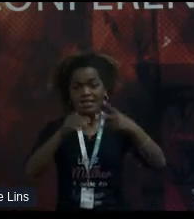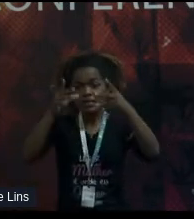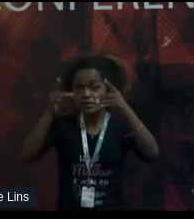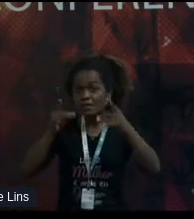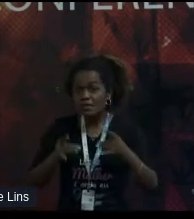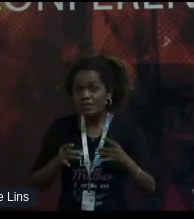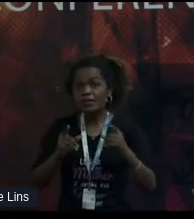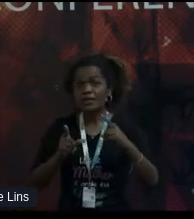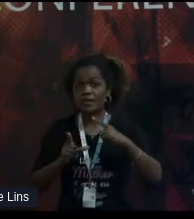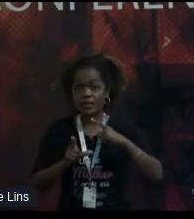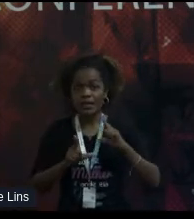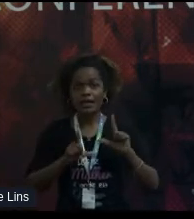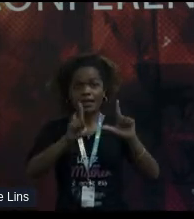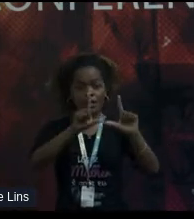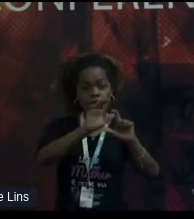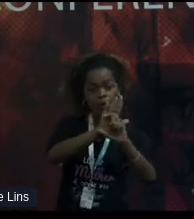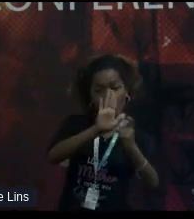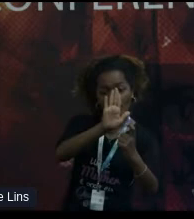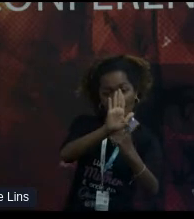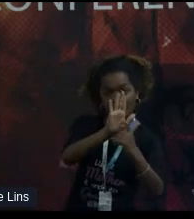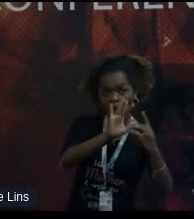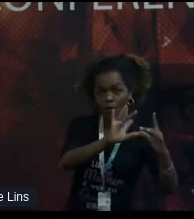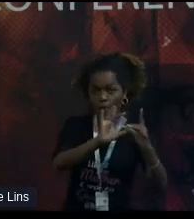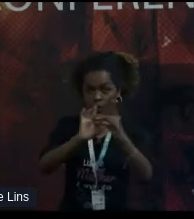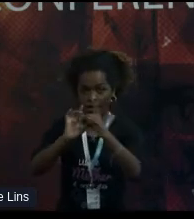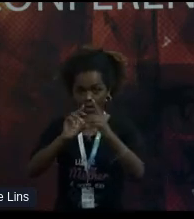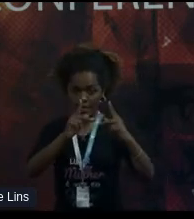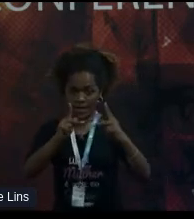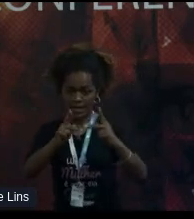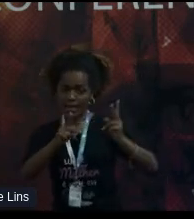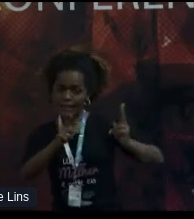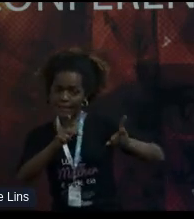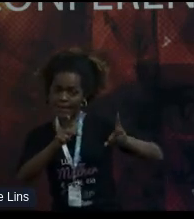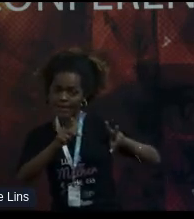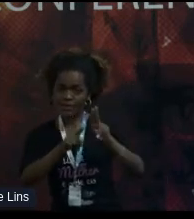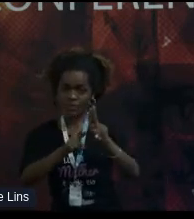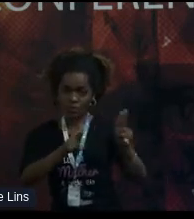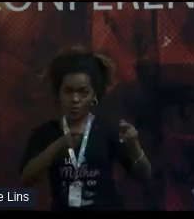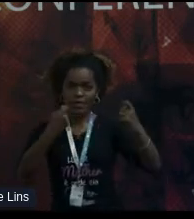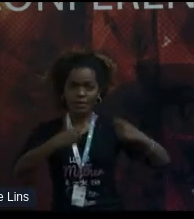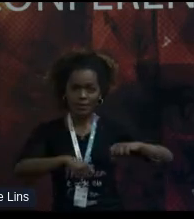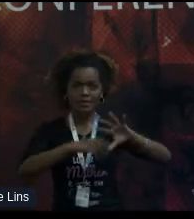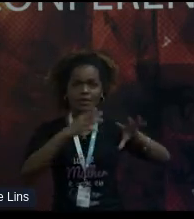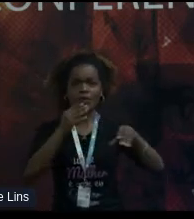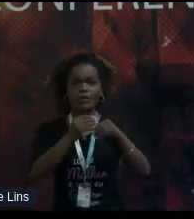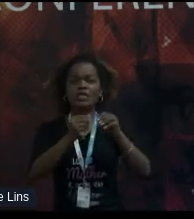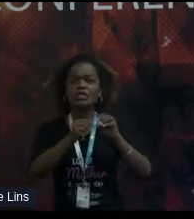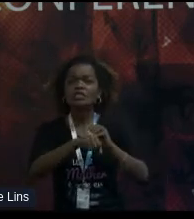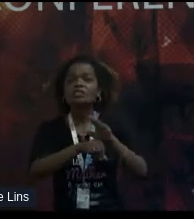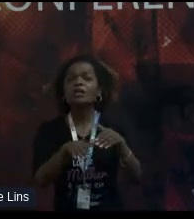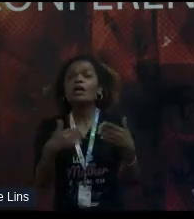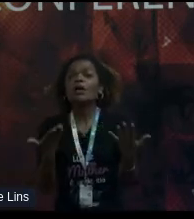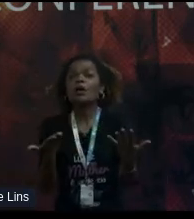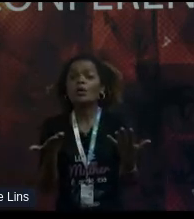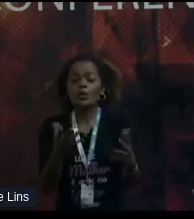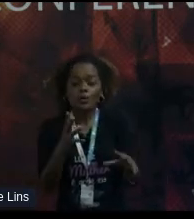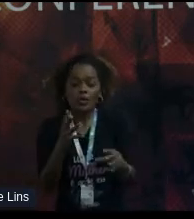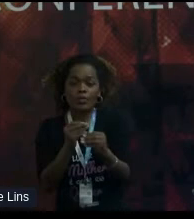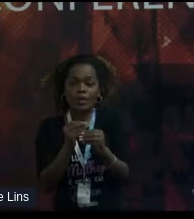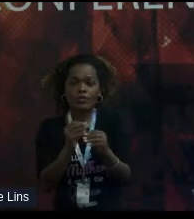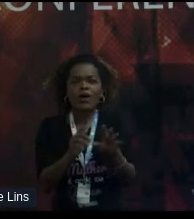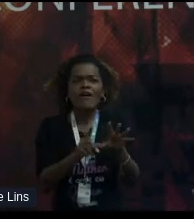ali botões ou links com o mesmo nome e que você precisa dar um complemento. Indica qual é o complemento, né? Vai contratar o